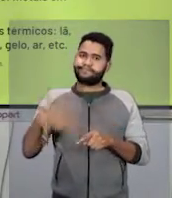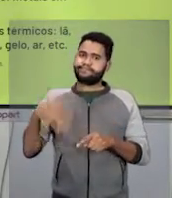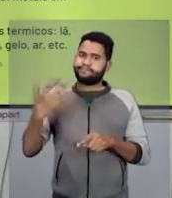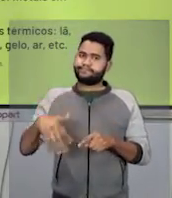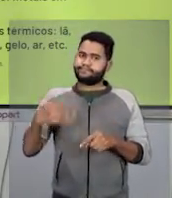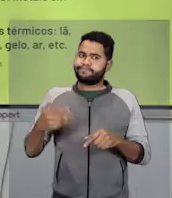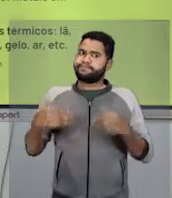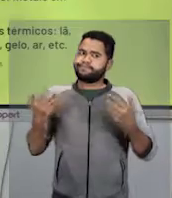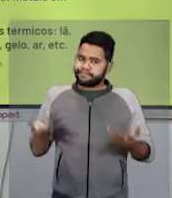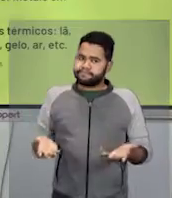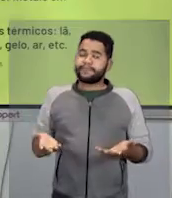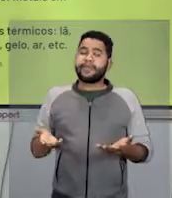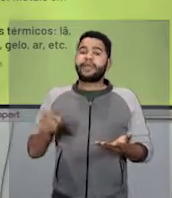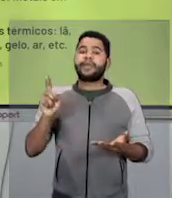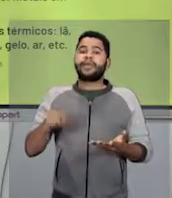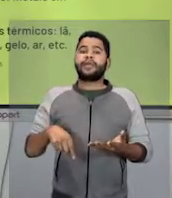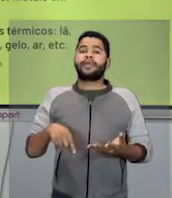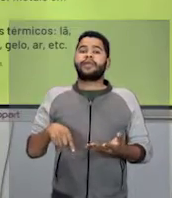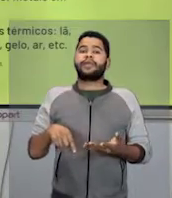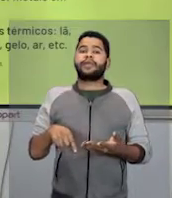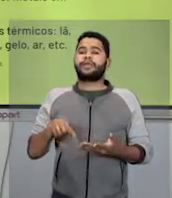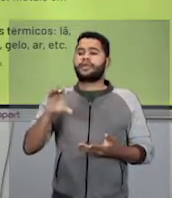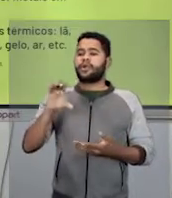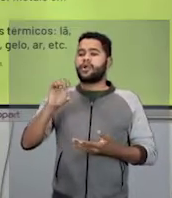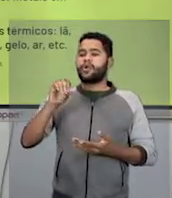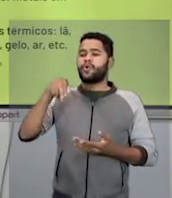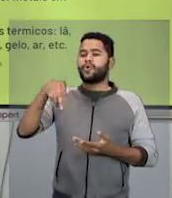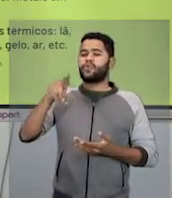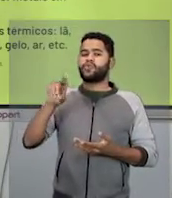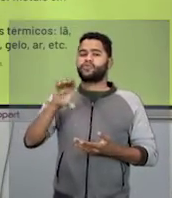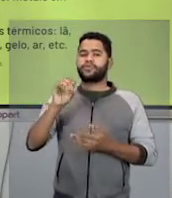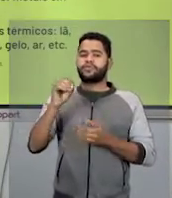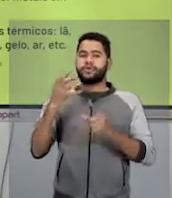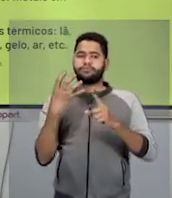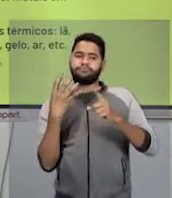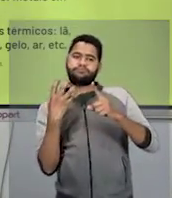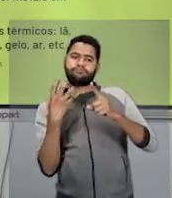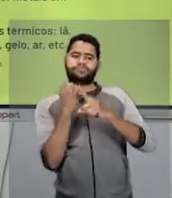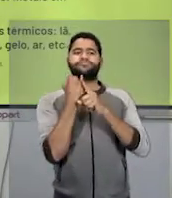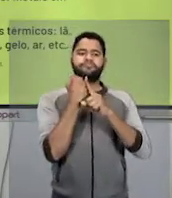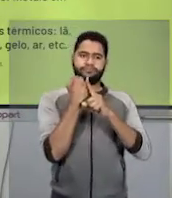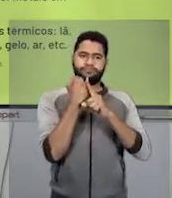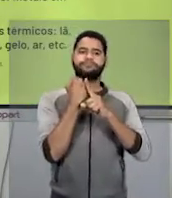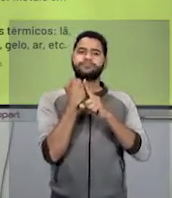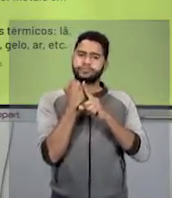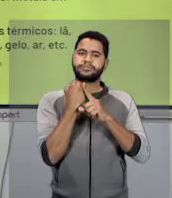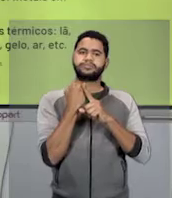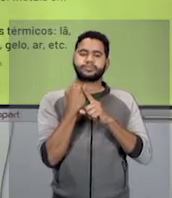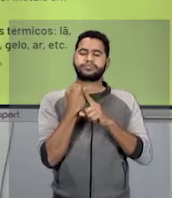mão. Isso é a condução térmica, ela sempre vai acontecer